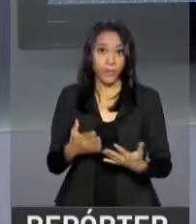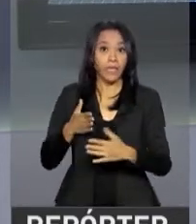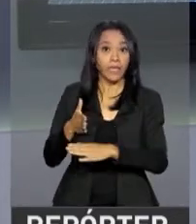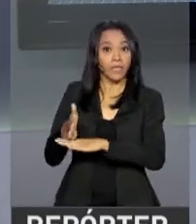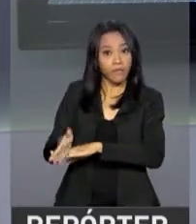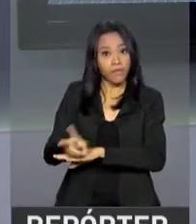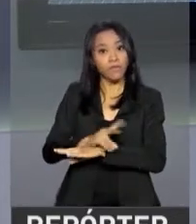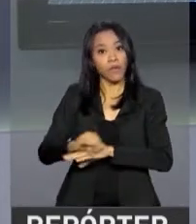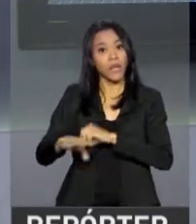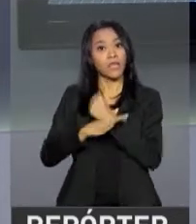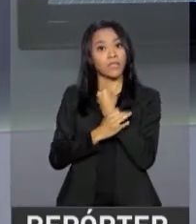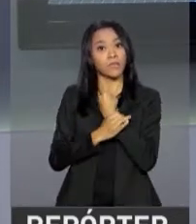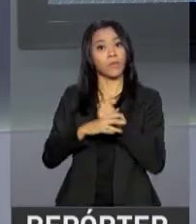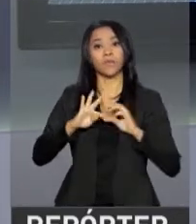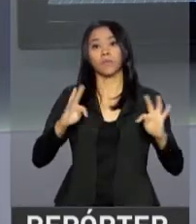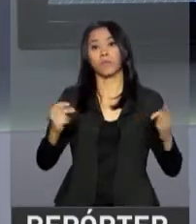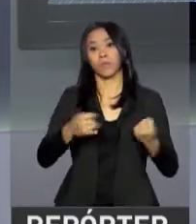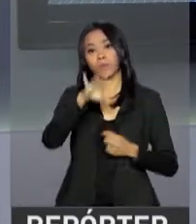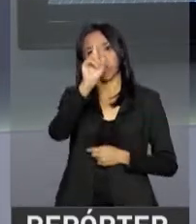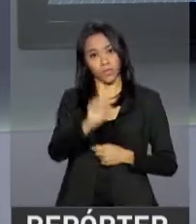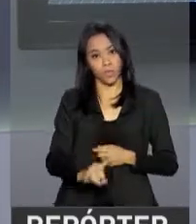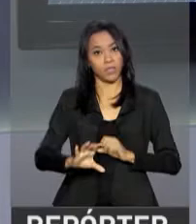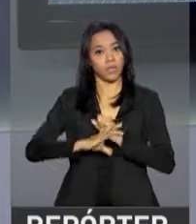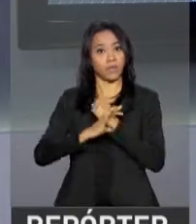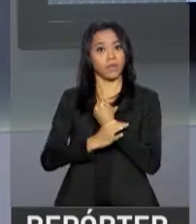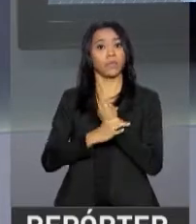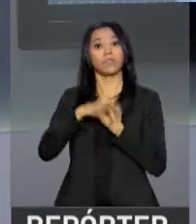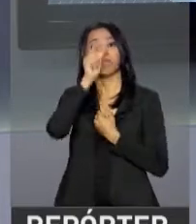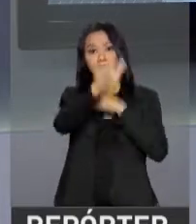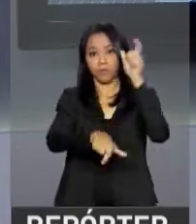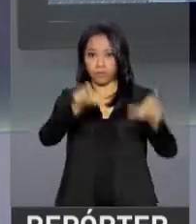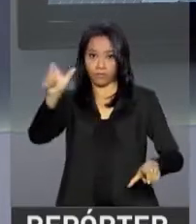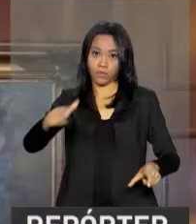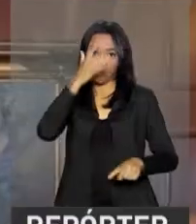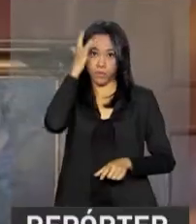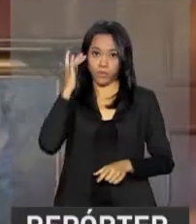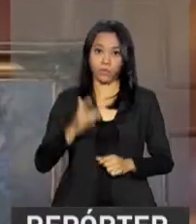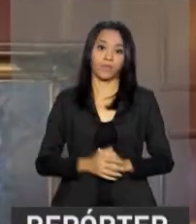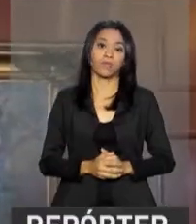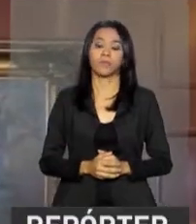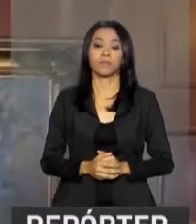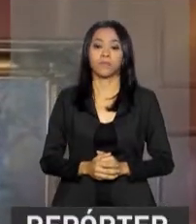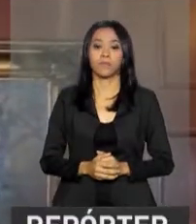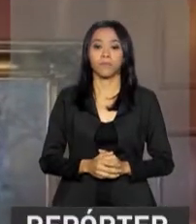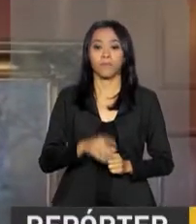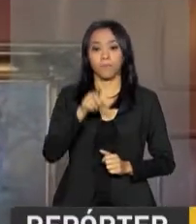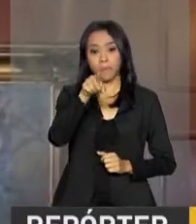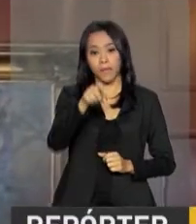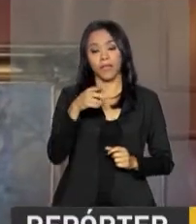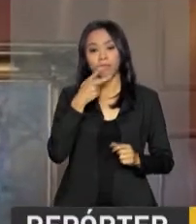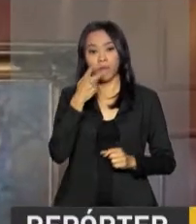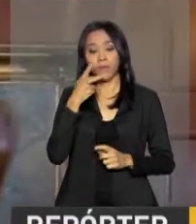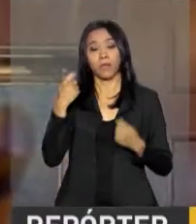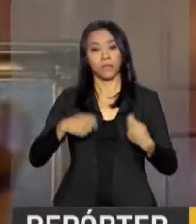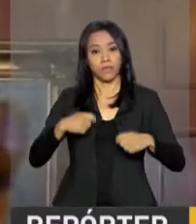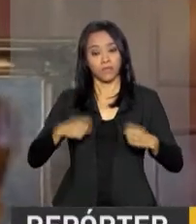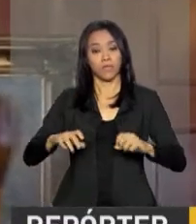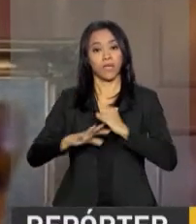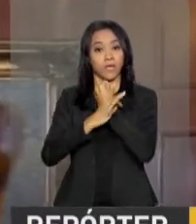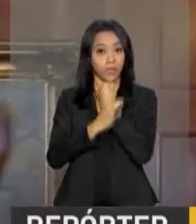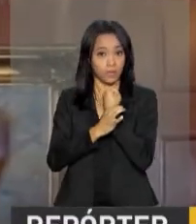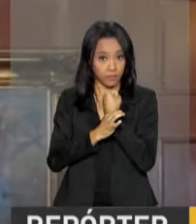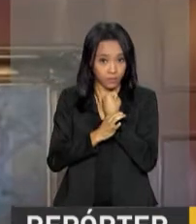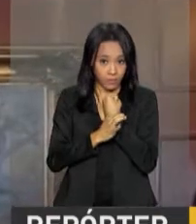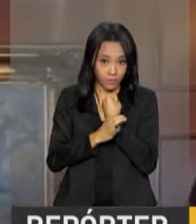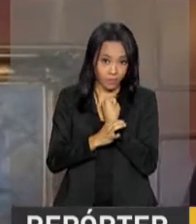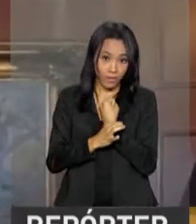todos os direitos e garantias constitucionais dos cidadãos é preciso garantir o devido processo legal